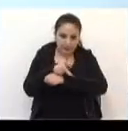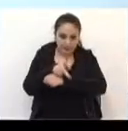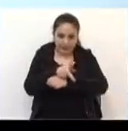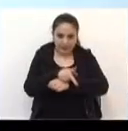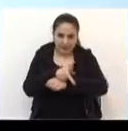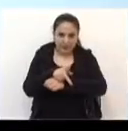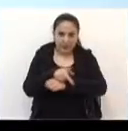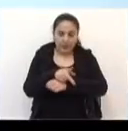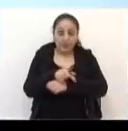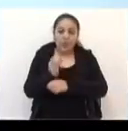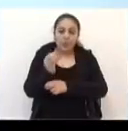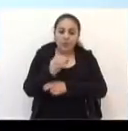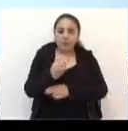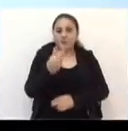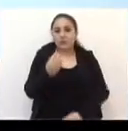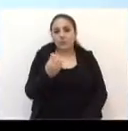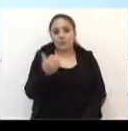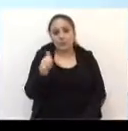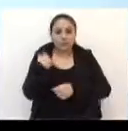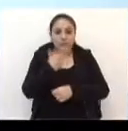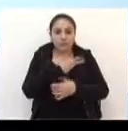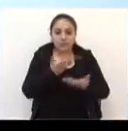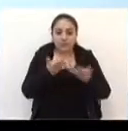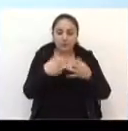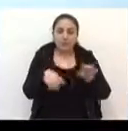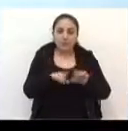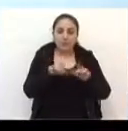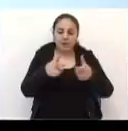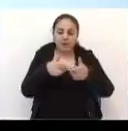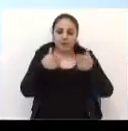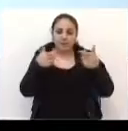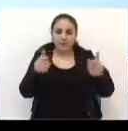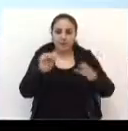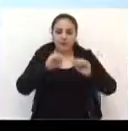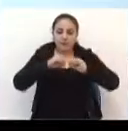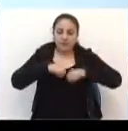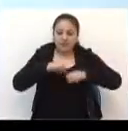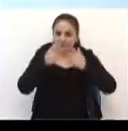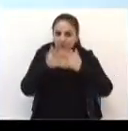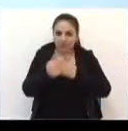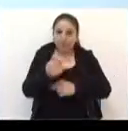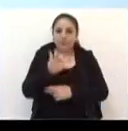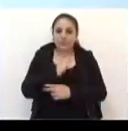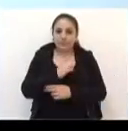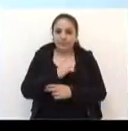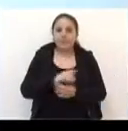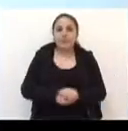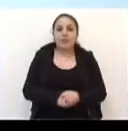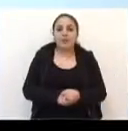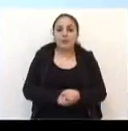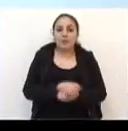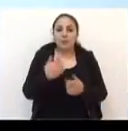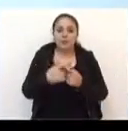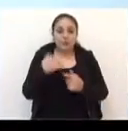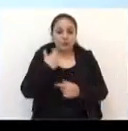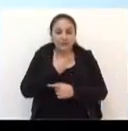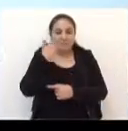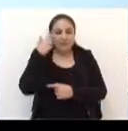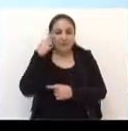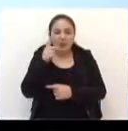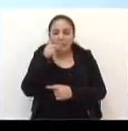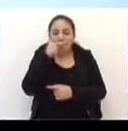gente quer também, além disso, é a ampliação do sistema como um todo, porque nós entendemos que esse olho eletrônico,